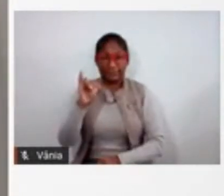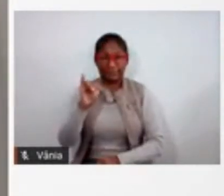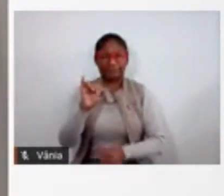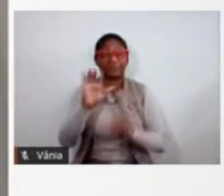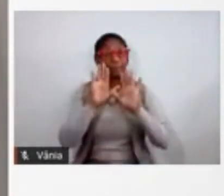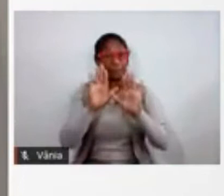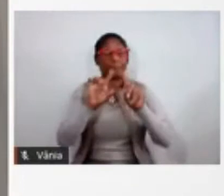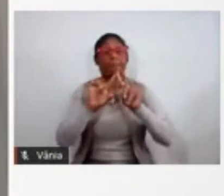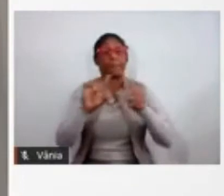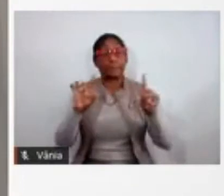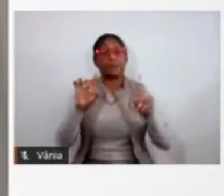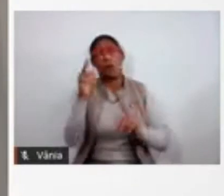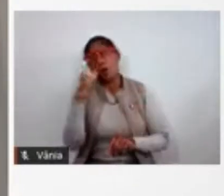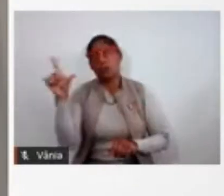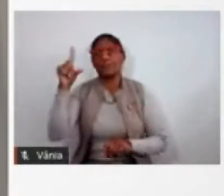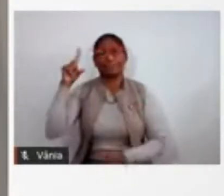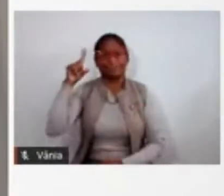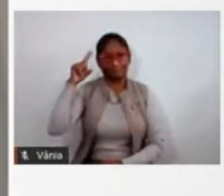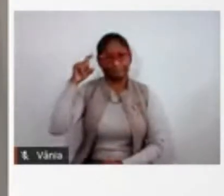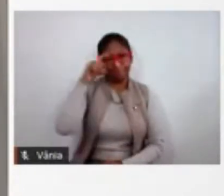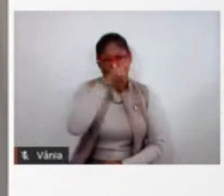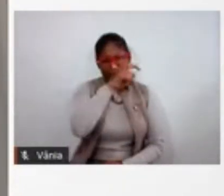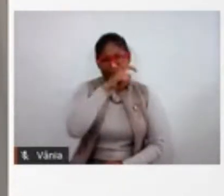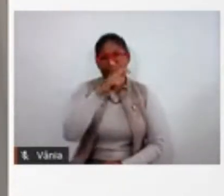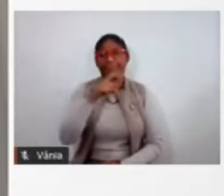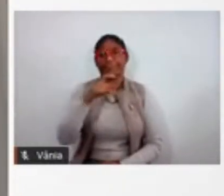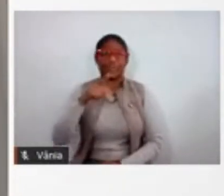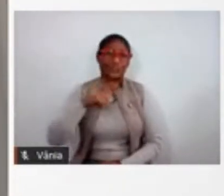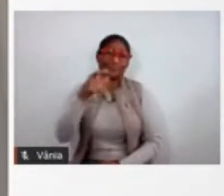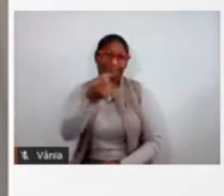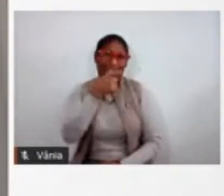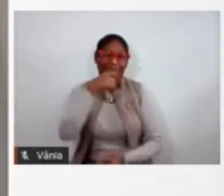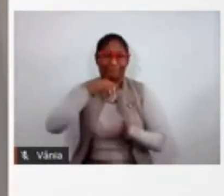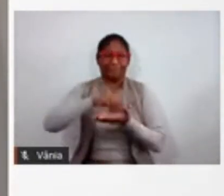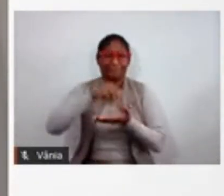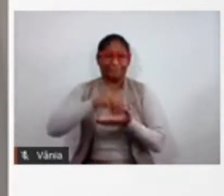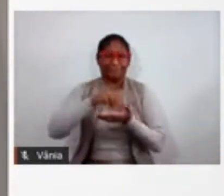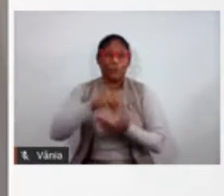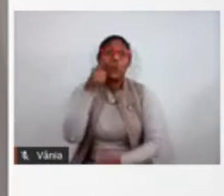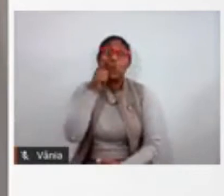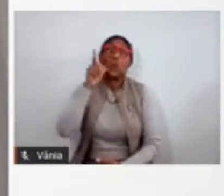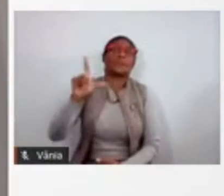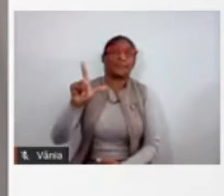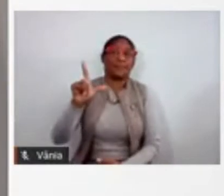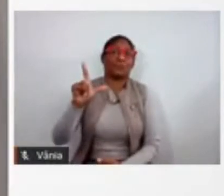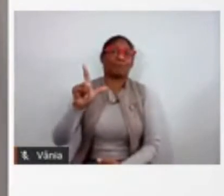outras dificuldades, nós tínhamos essa dos medicamentos. E conseguimos